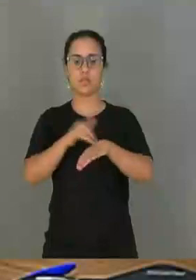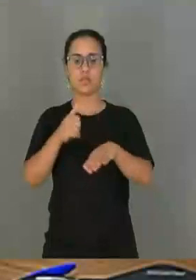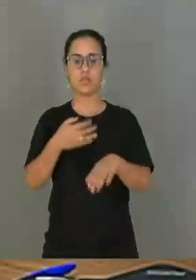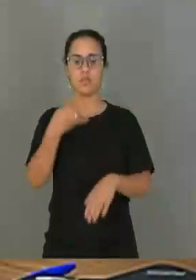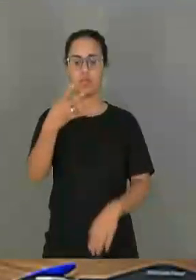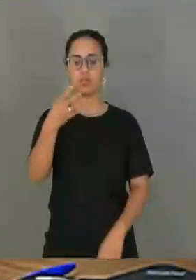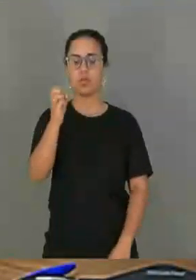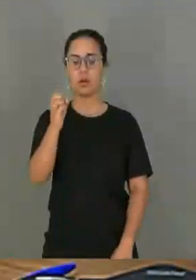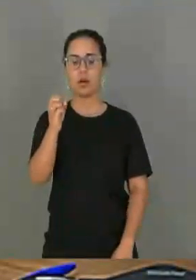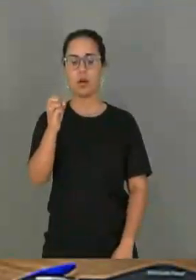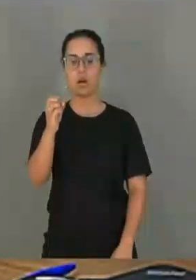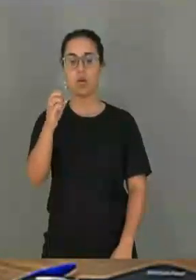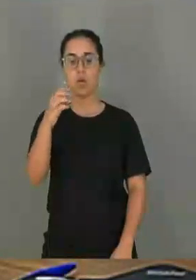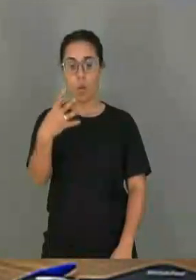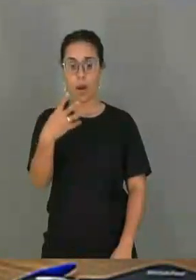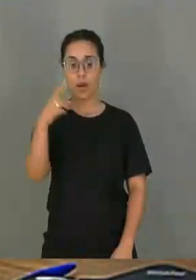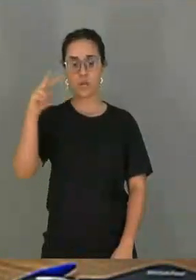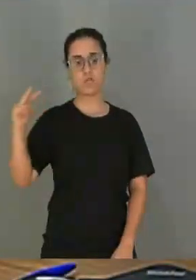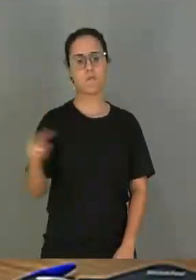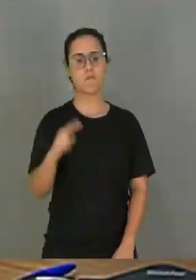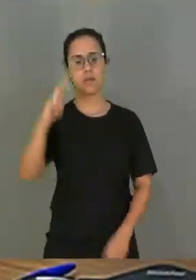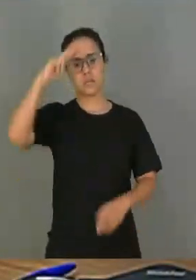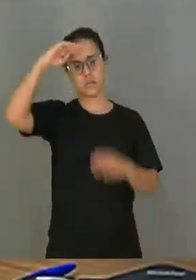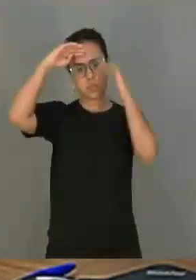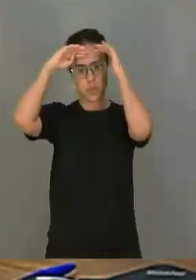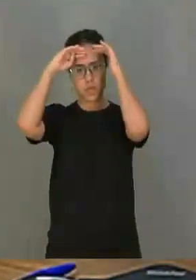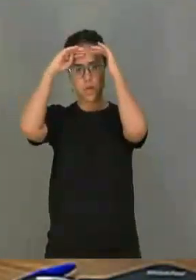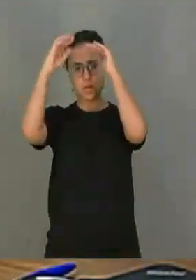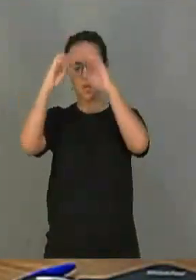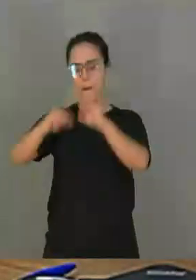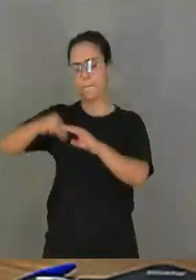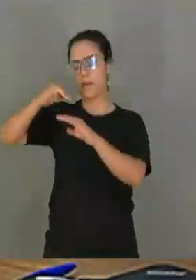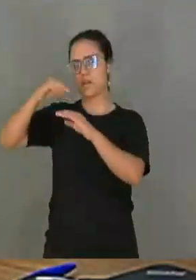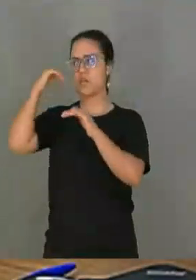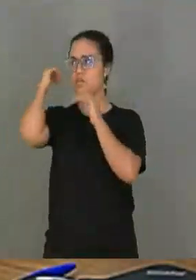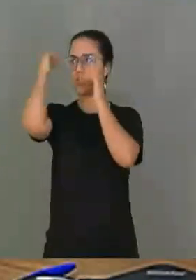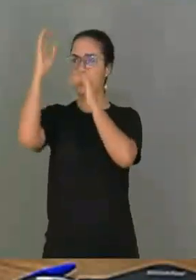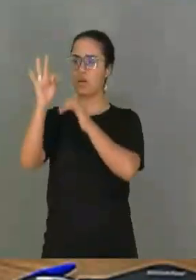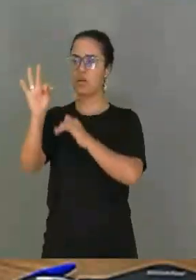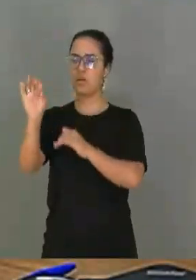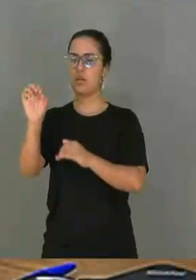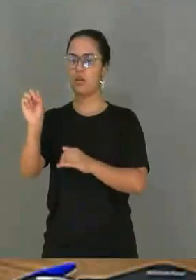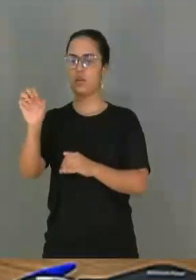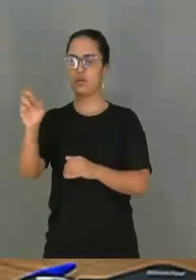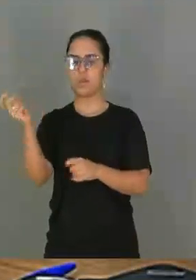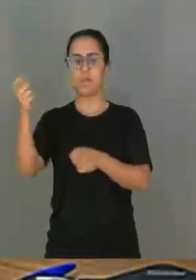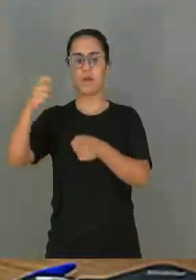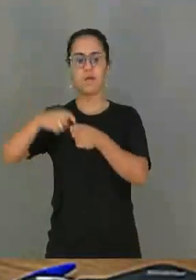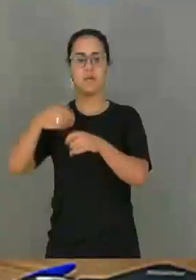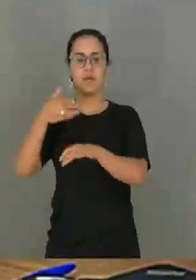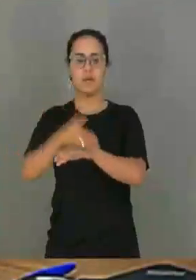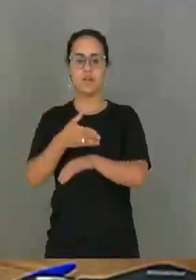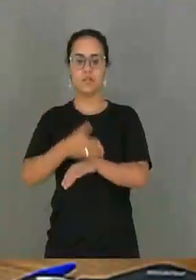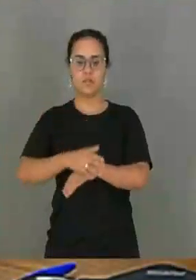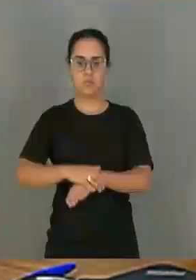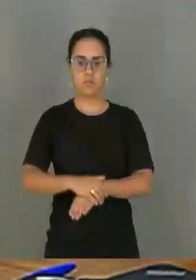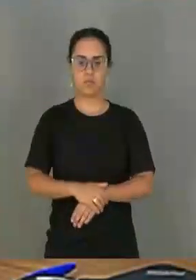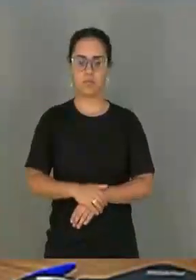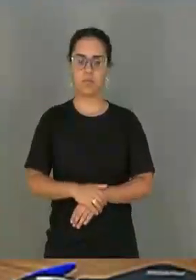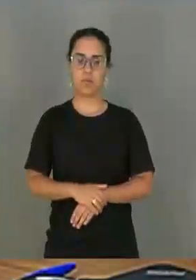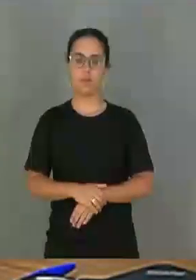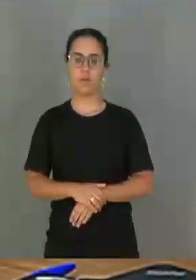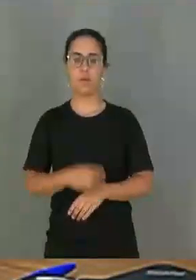chamou 4 vezes, respeitosamente, ministros do Supremo e do TSE para virem a essa casa, para dialogar